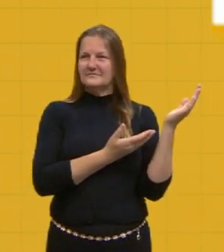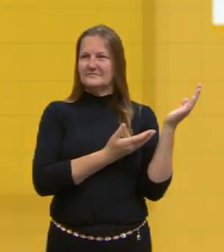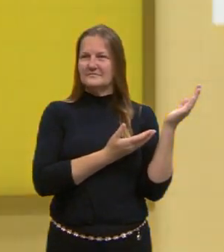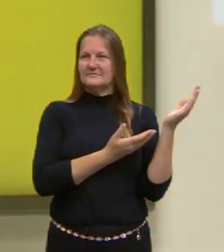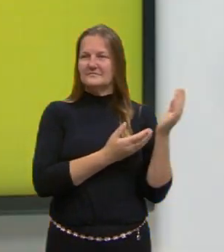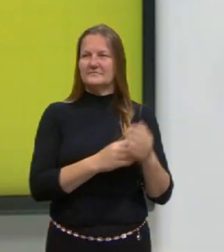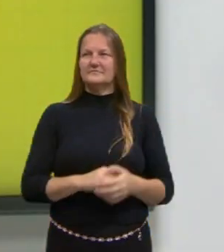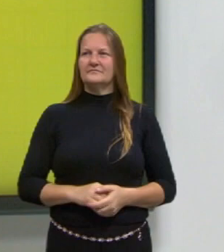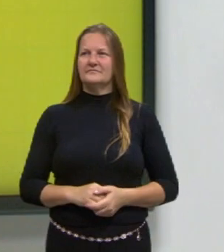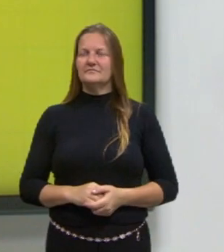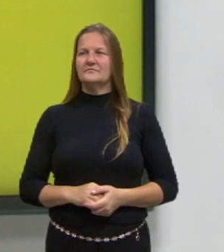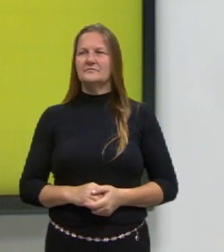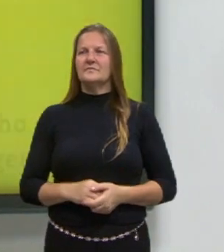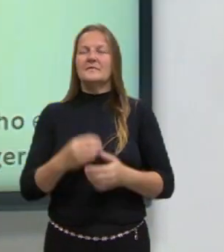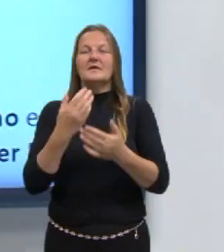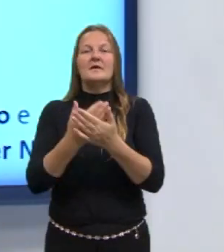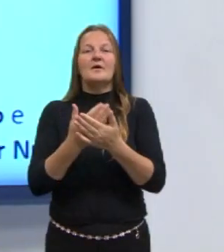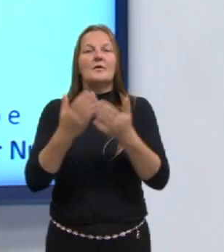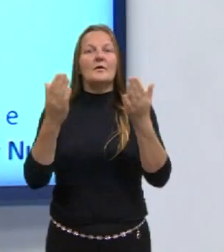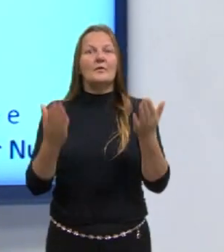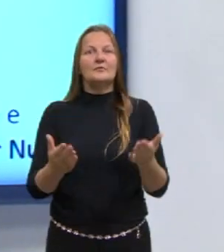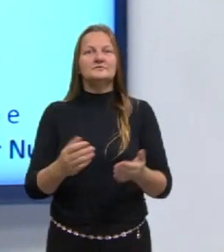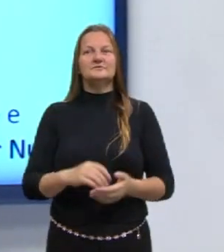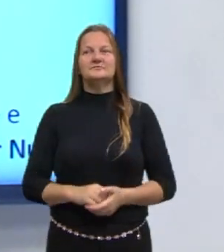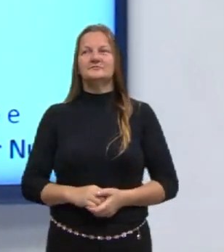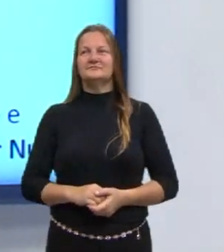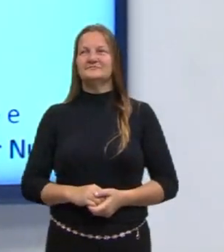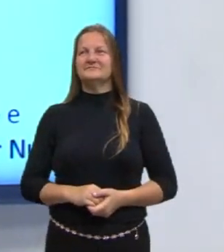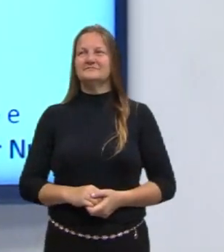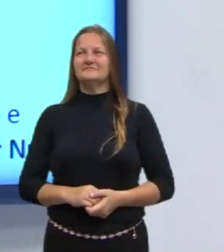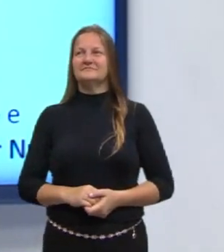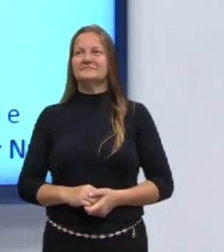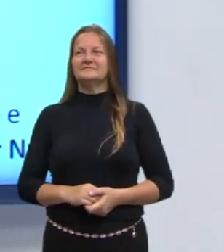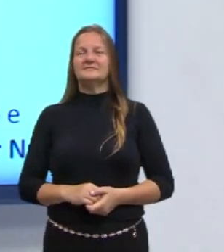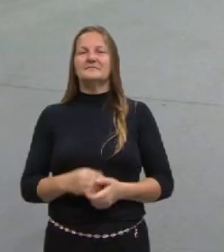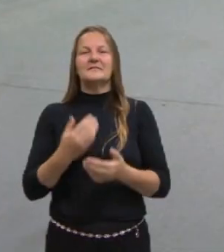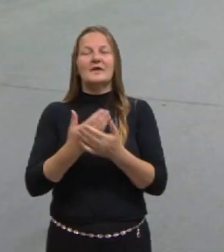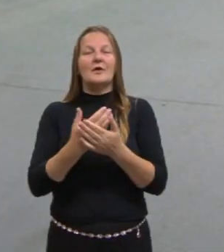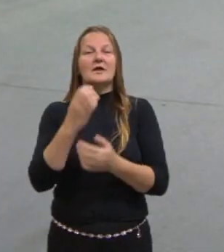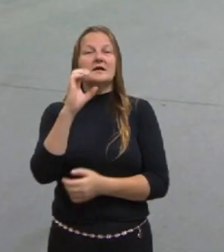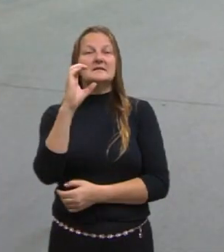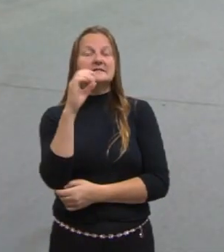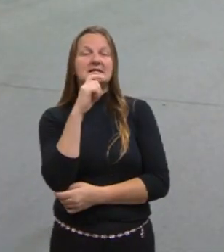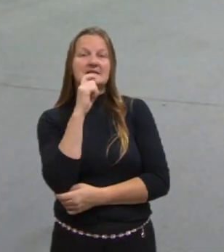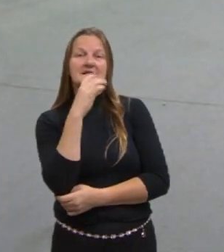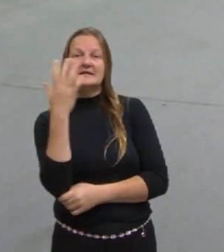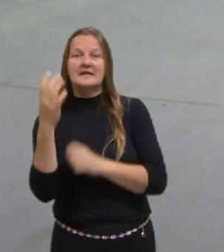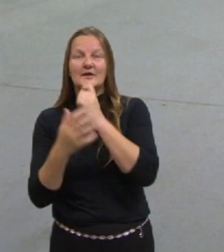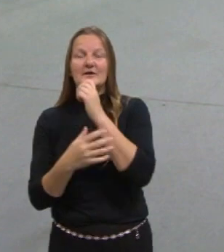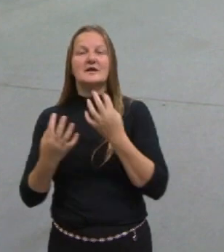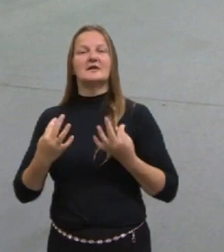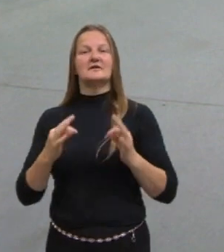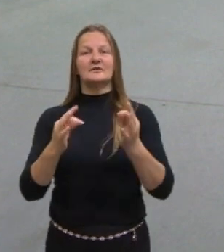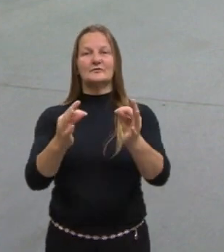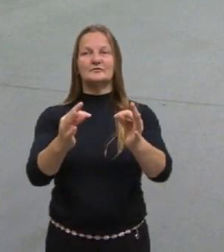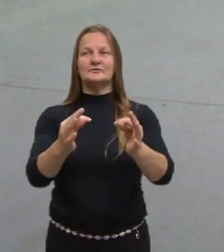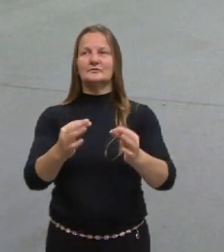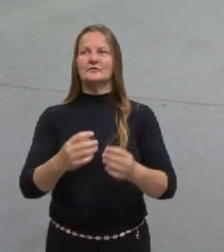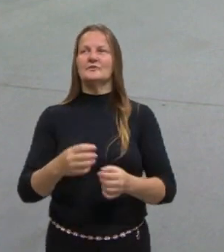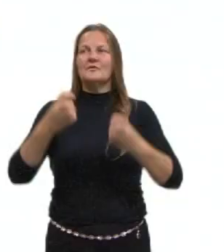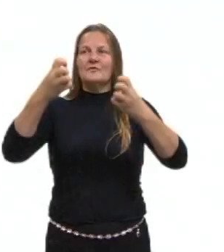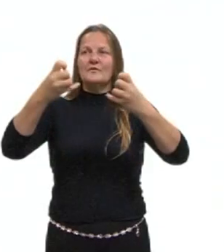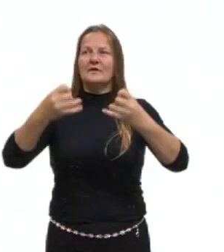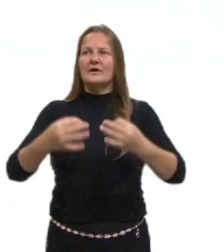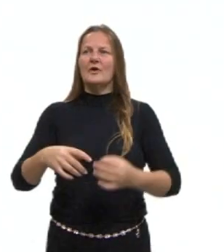Bom, então, pessoal, a nossa aula de hoje, né, é uma aula, então, das ciências da natureza e suas tecnologias, e a gente vai falar um